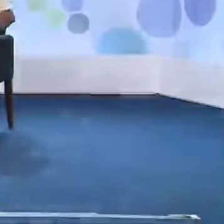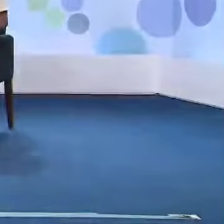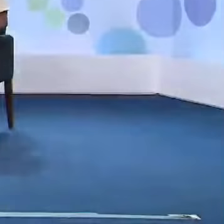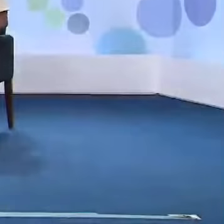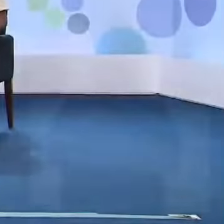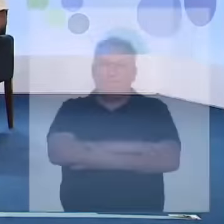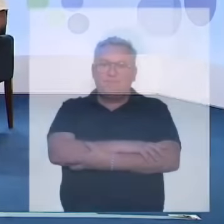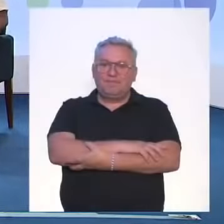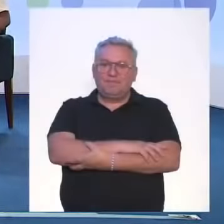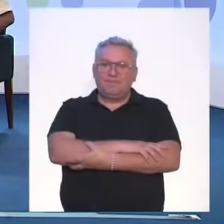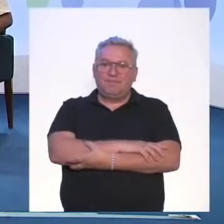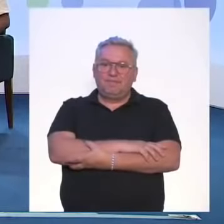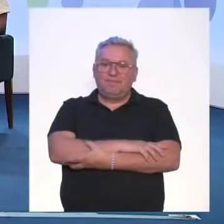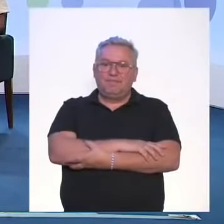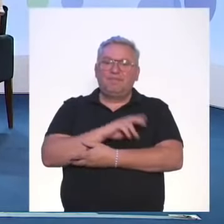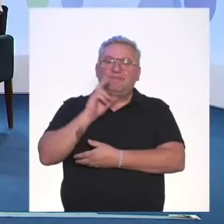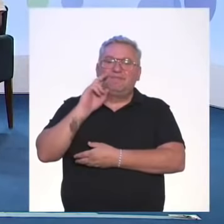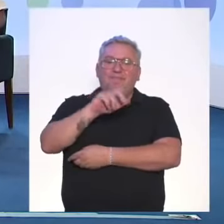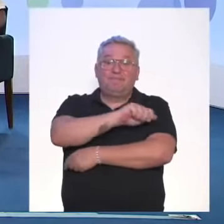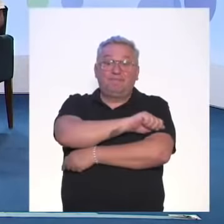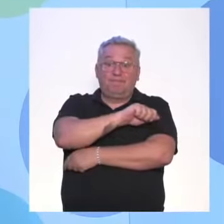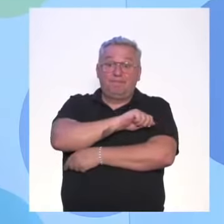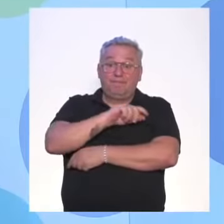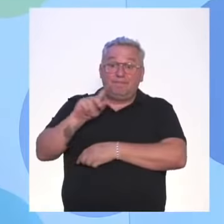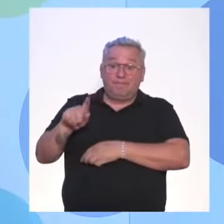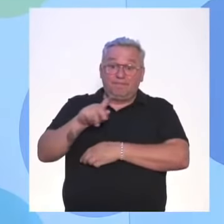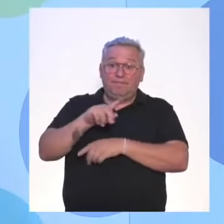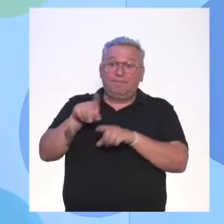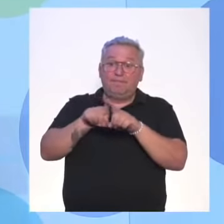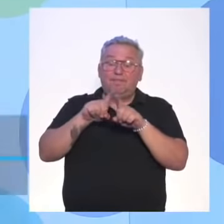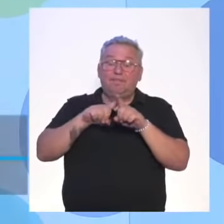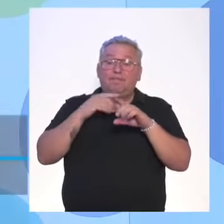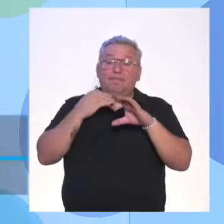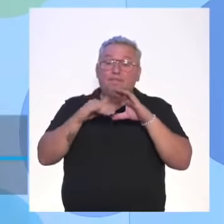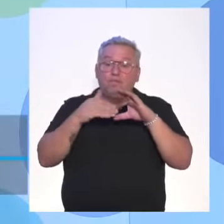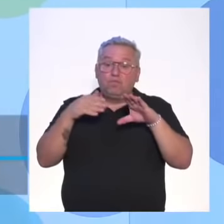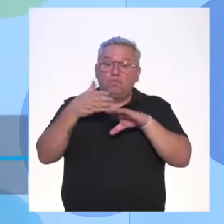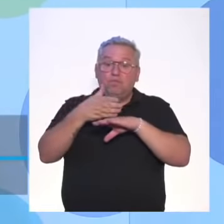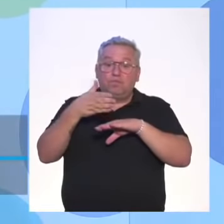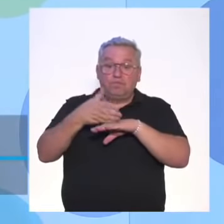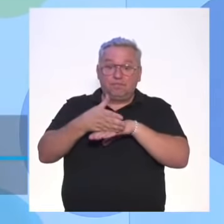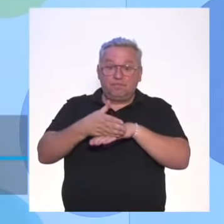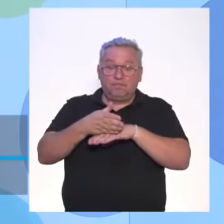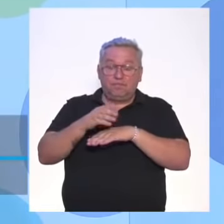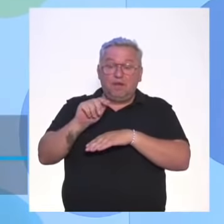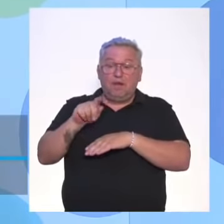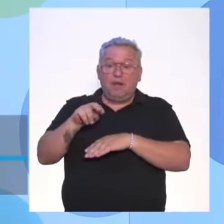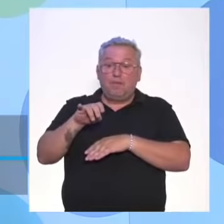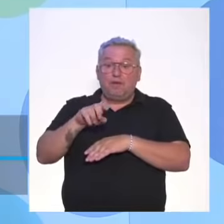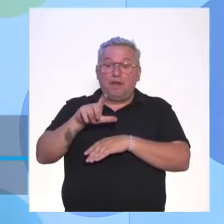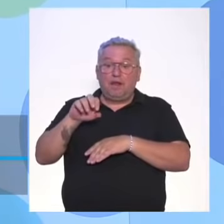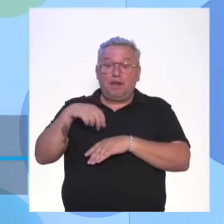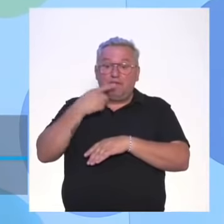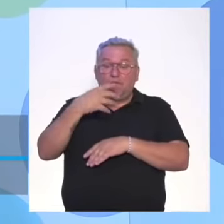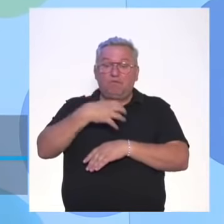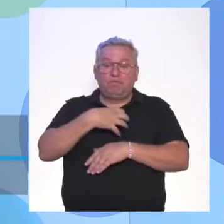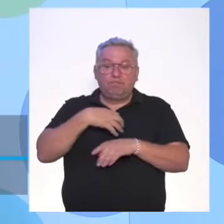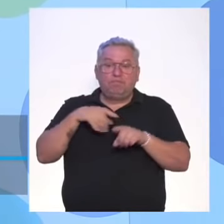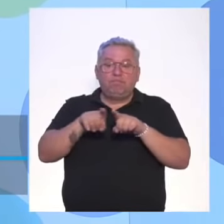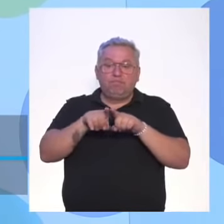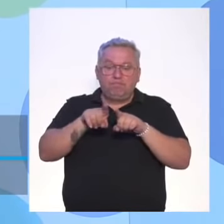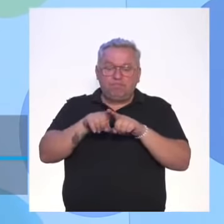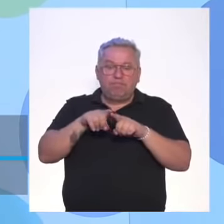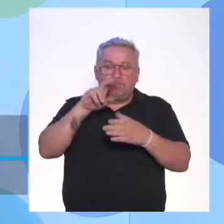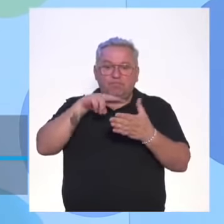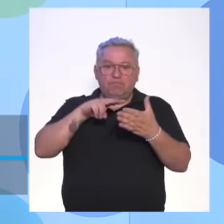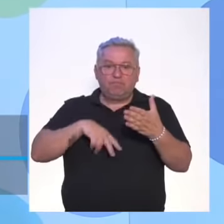bom então vamos lá os alunos e os professores mandando aqui essas participações né Alana Gabriele falou tchau sentimentos transmitidos